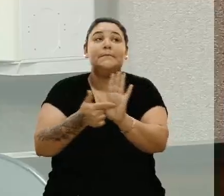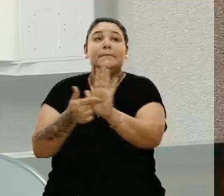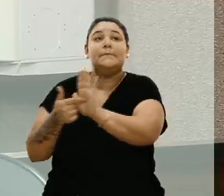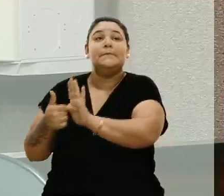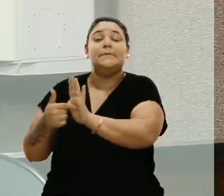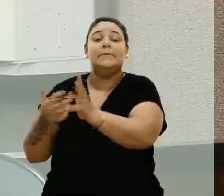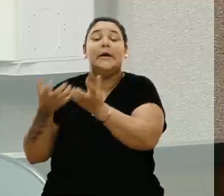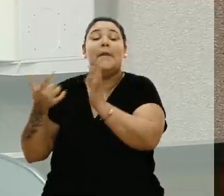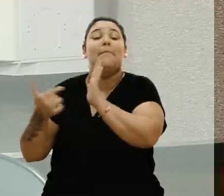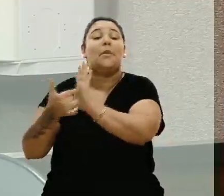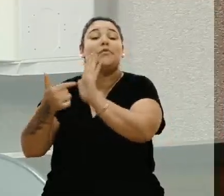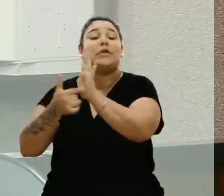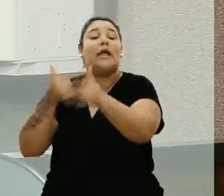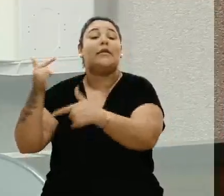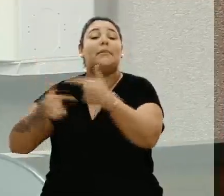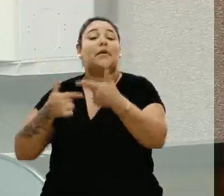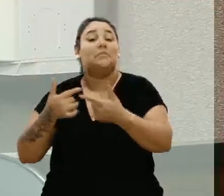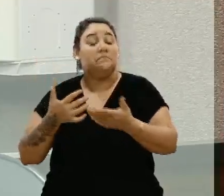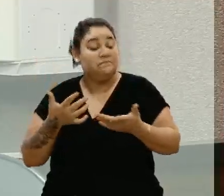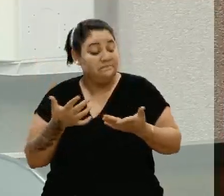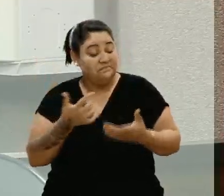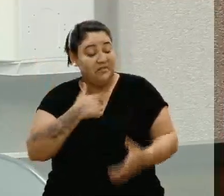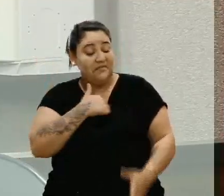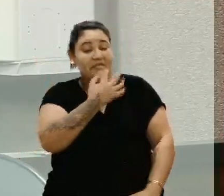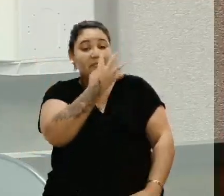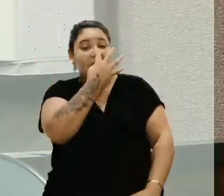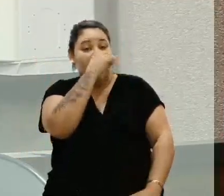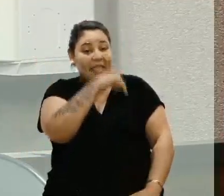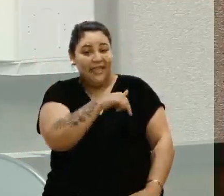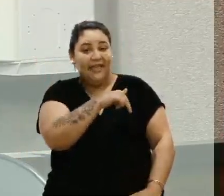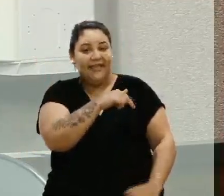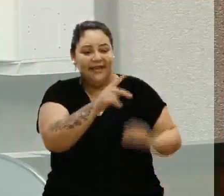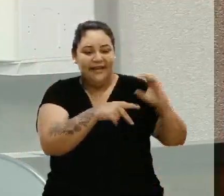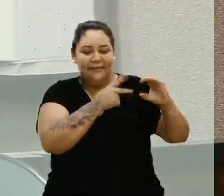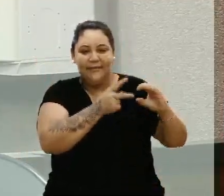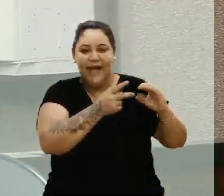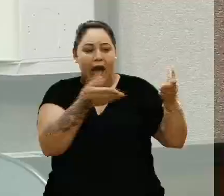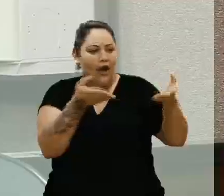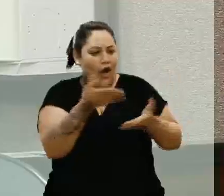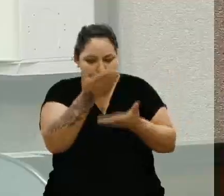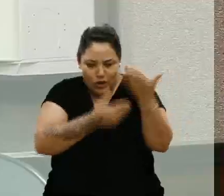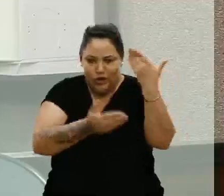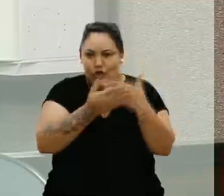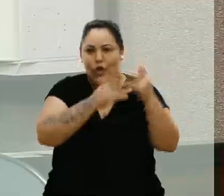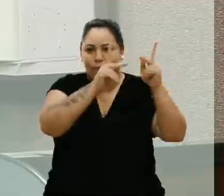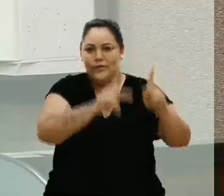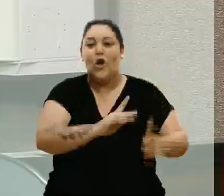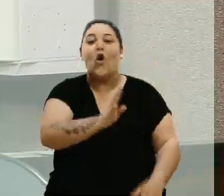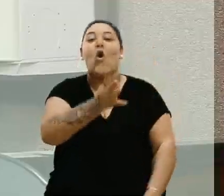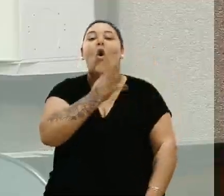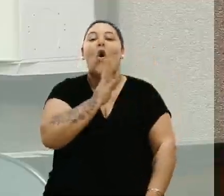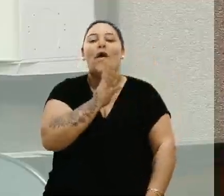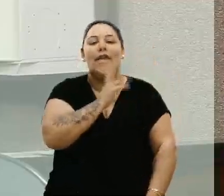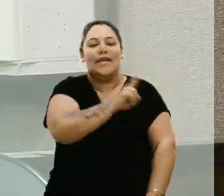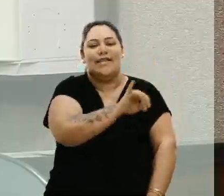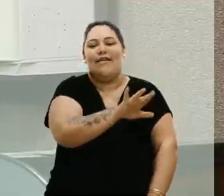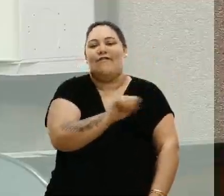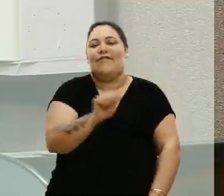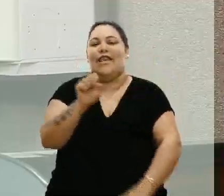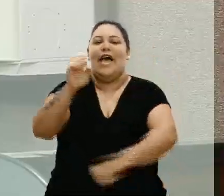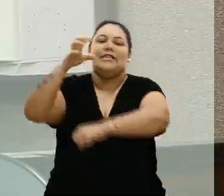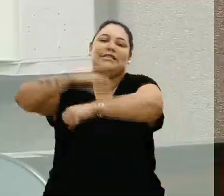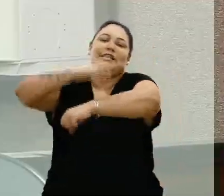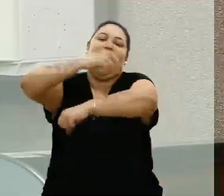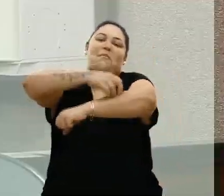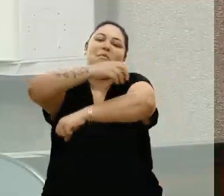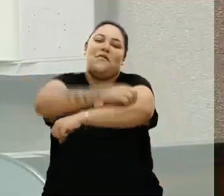me admira muito aqui nesta casa, agora todo mundo conhece da Vila Sapo. Todo mundo conhece da Vila Sapo. E eu sou